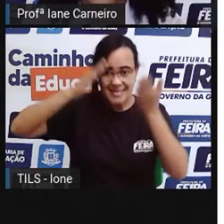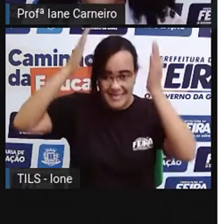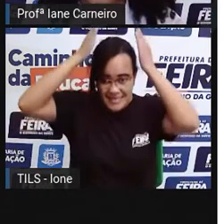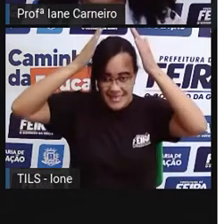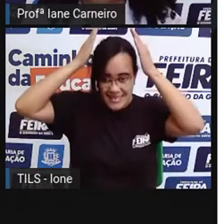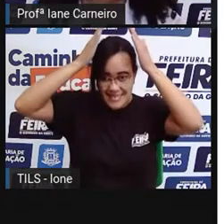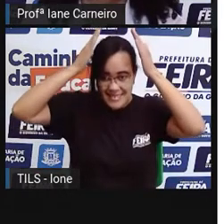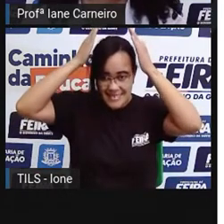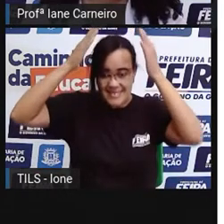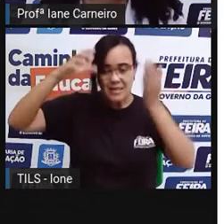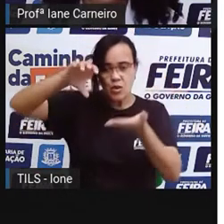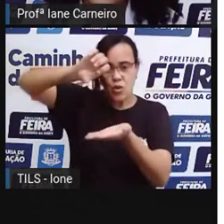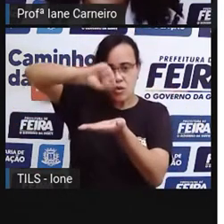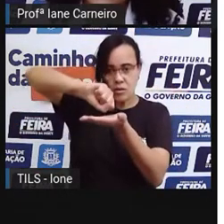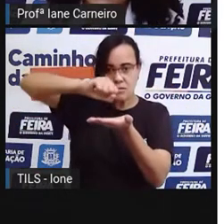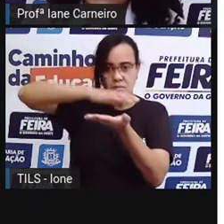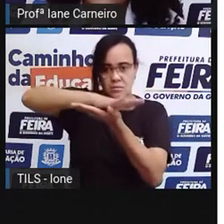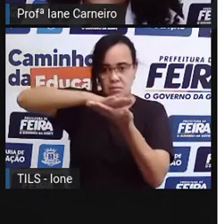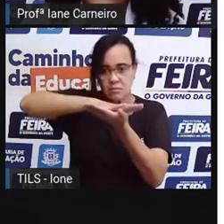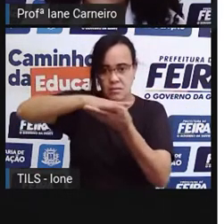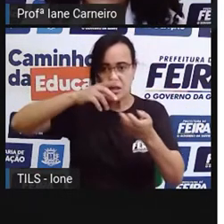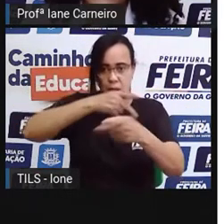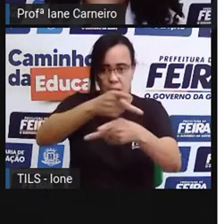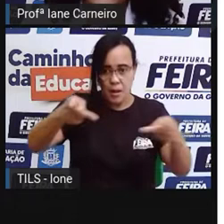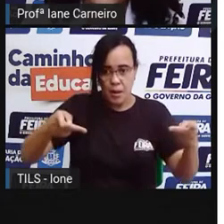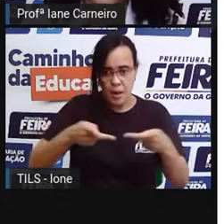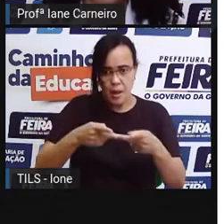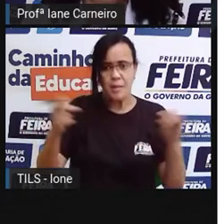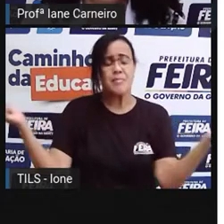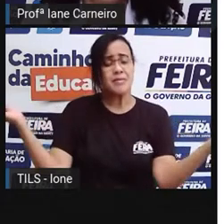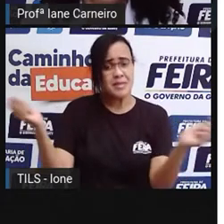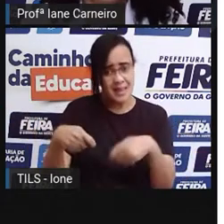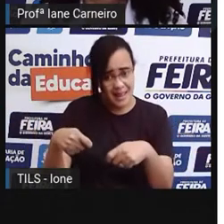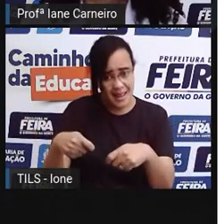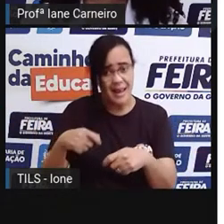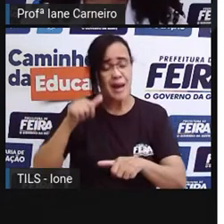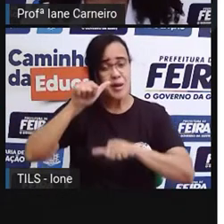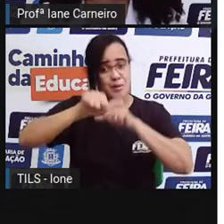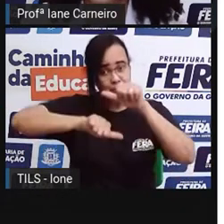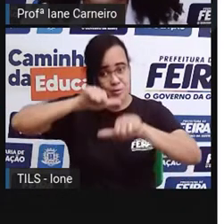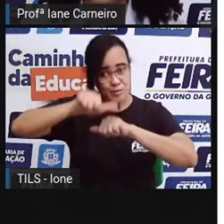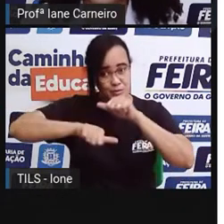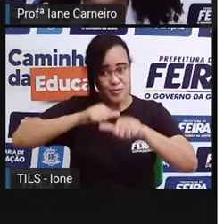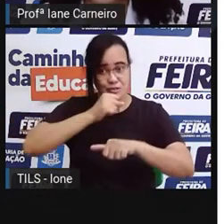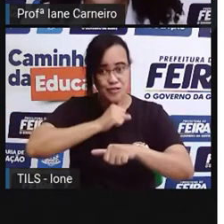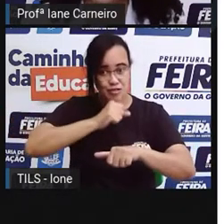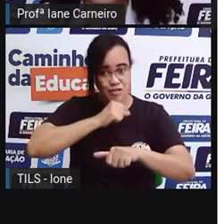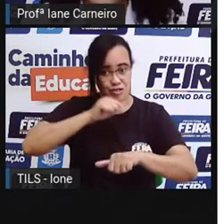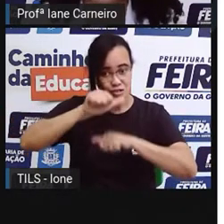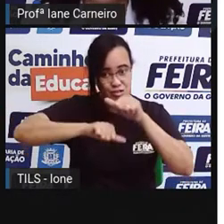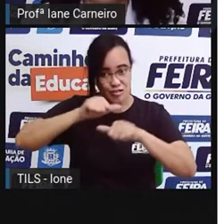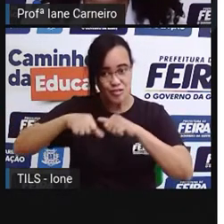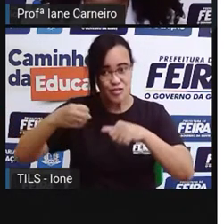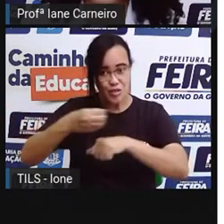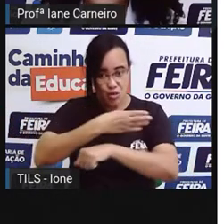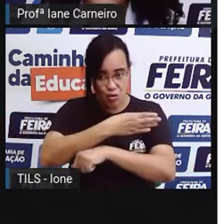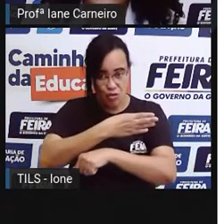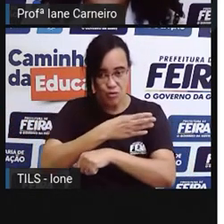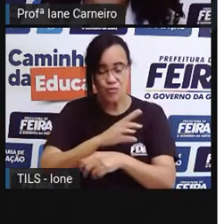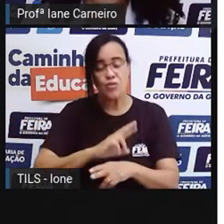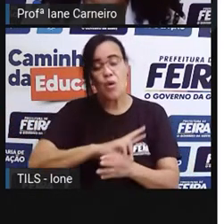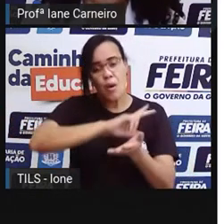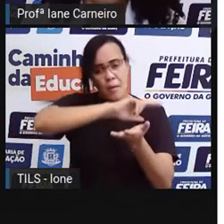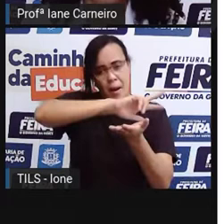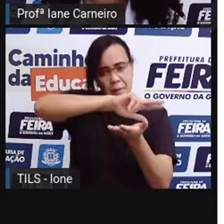produtos domésticos podem ser reciclados também, né? Utensílios plásticos já usados, como